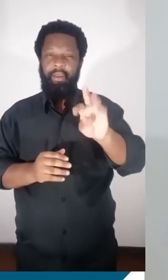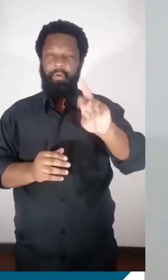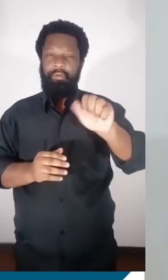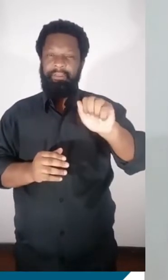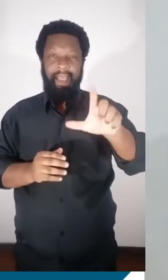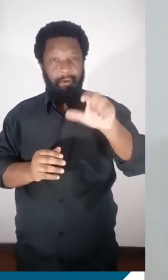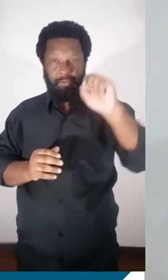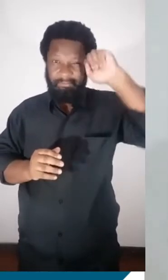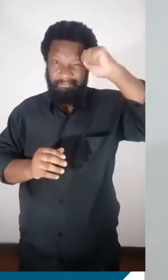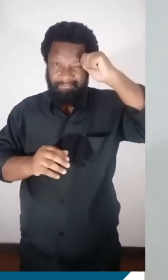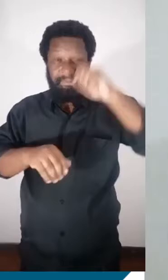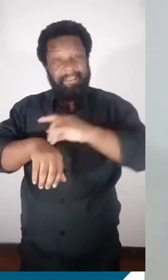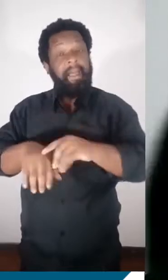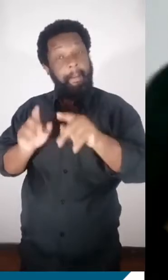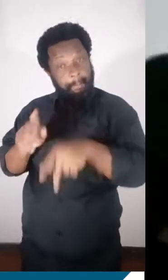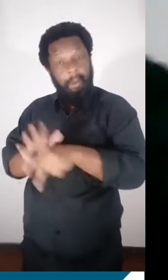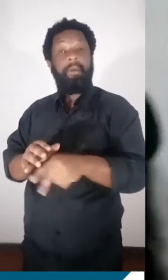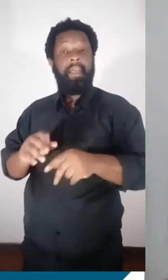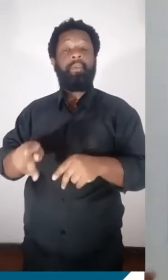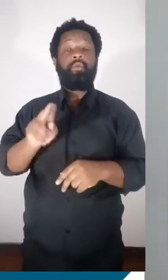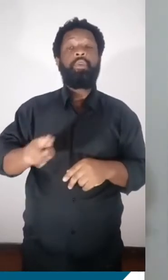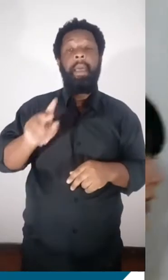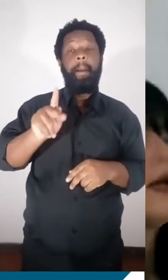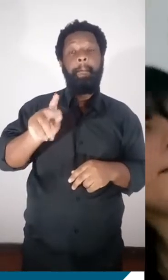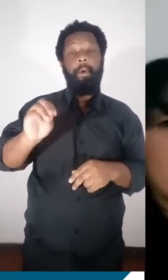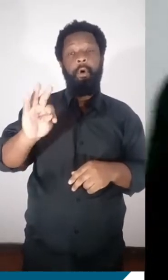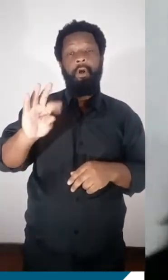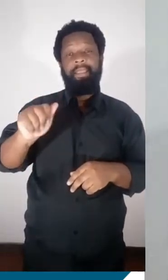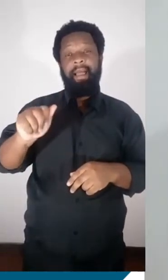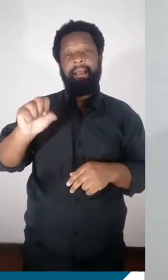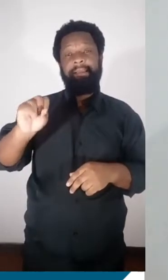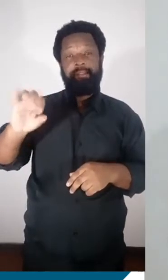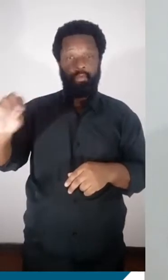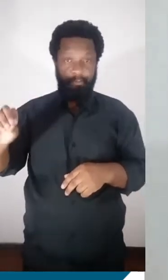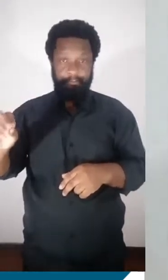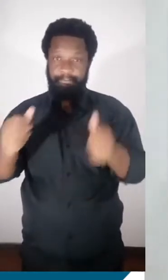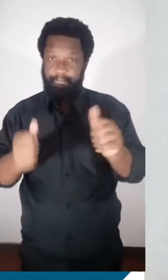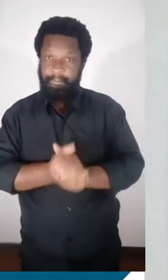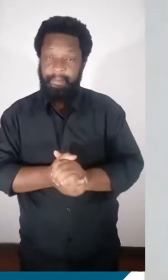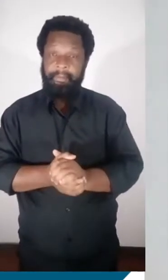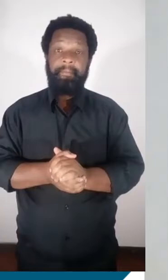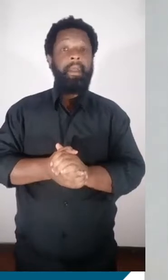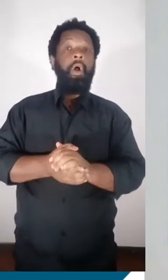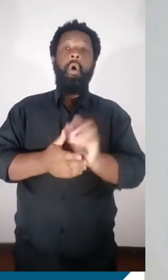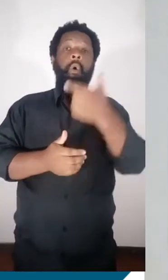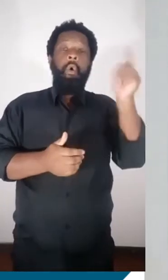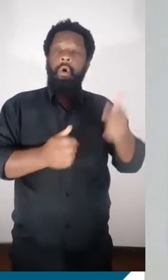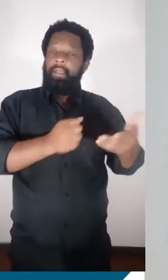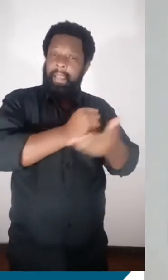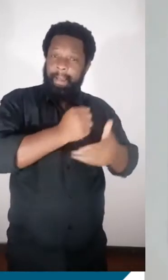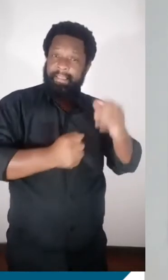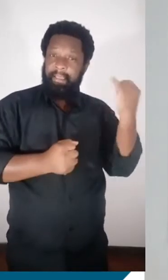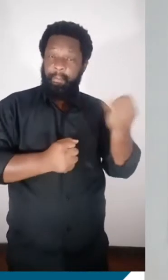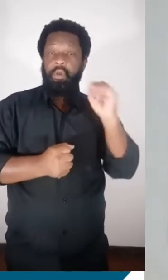sabão ali é um sabão que foi fabricado a partir do hidróxido de potássio, beleza? Bom, uma